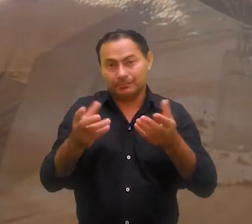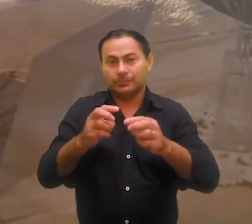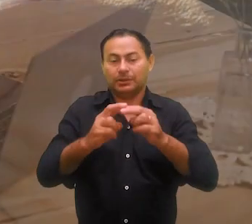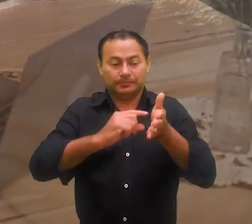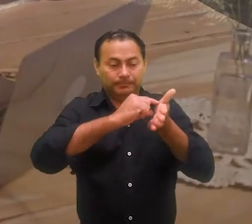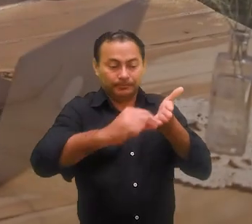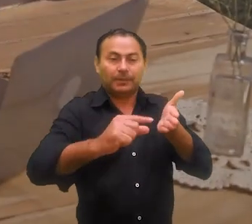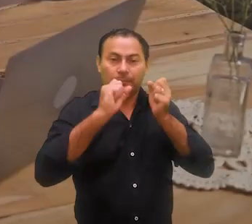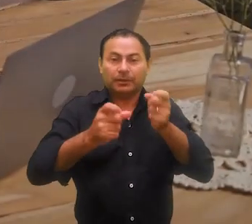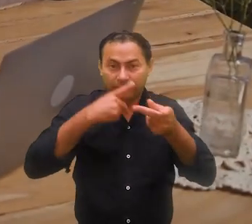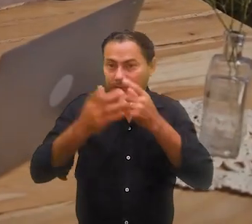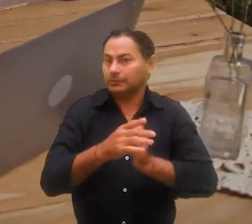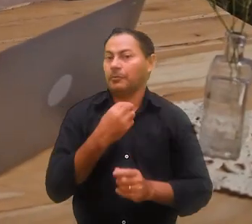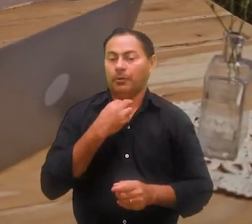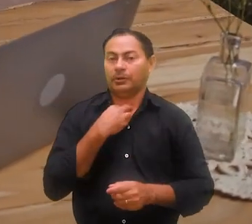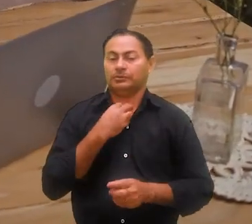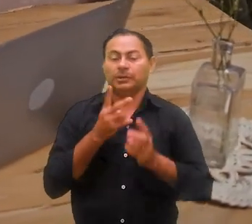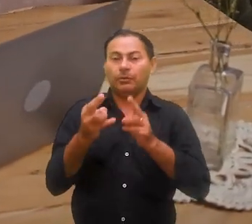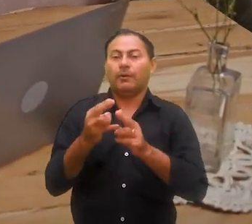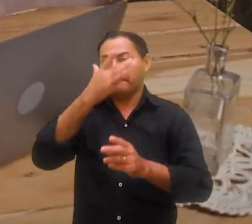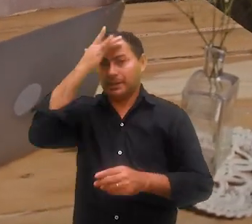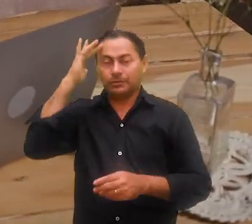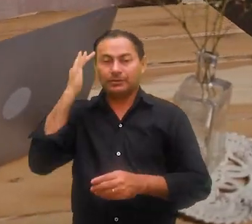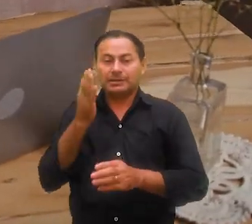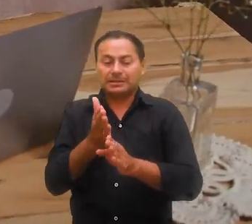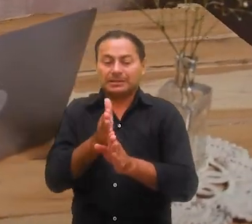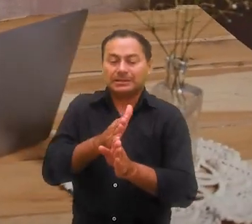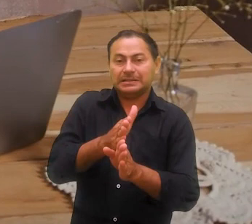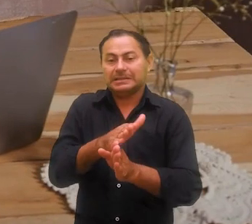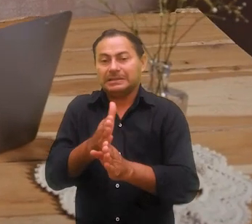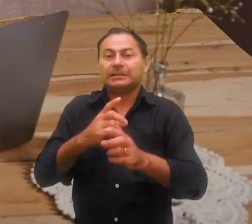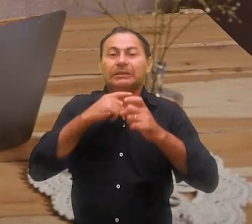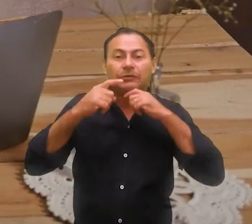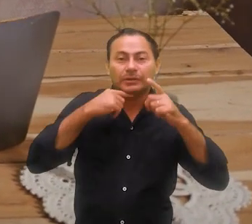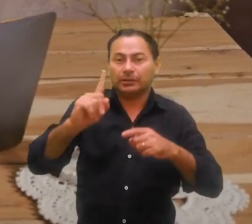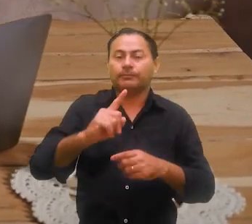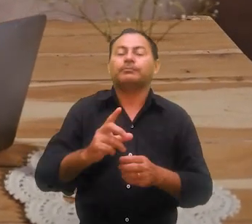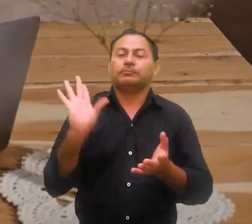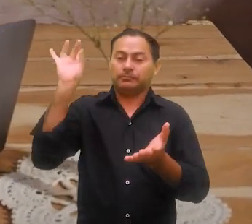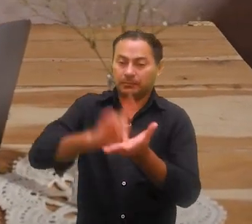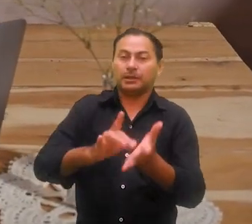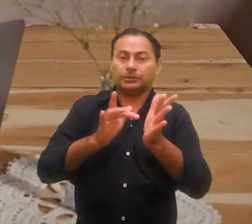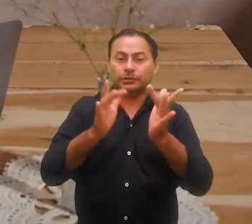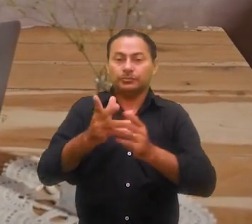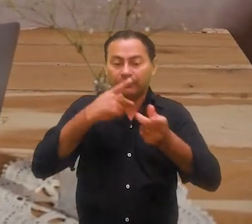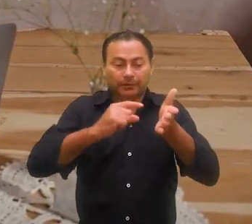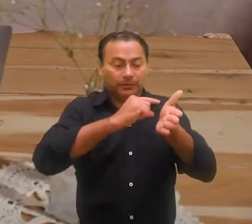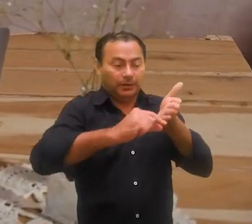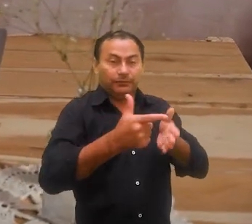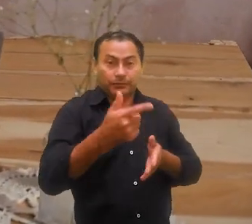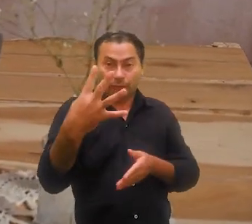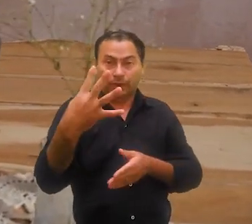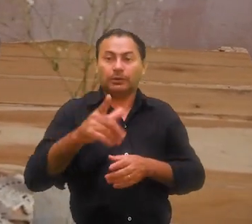do muro. Por este versículo podemos dizer que não podemos ser do tipo de pessoa que fica em cima do muro. A afirmação de